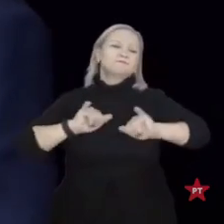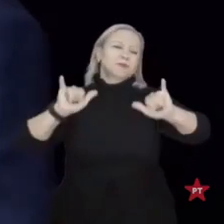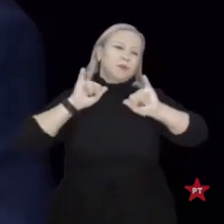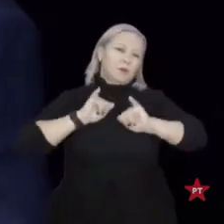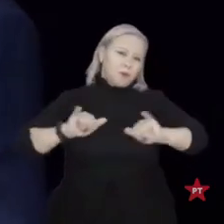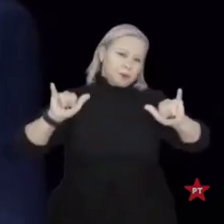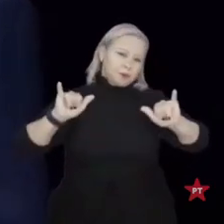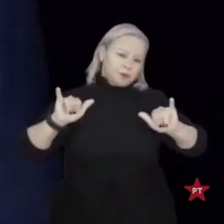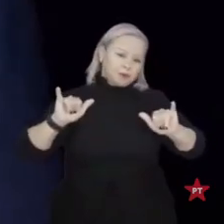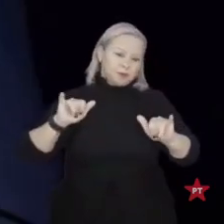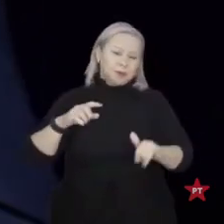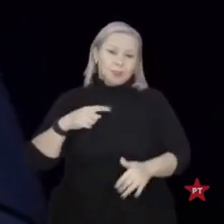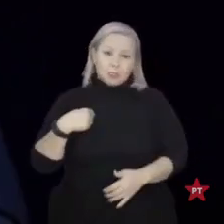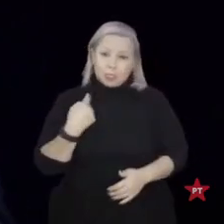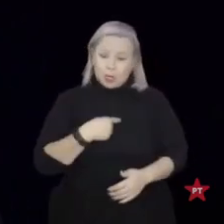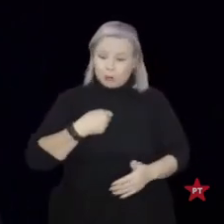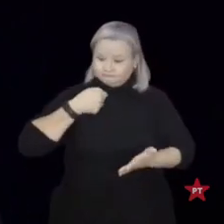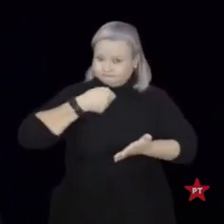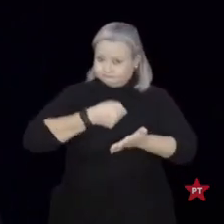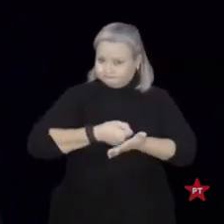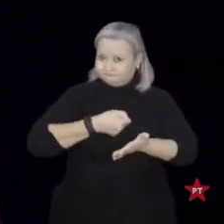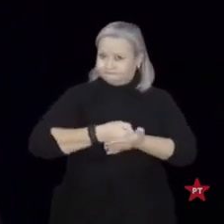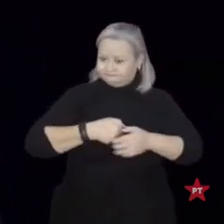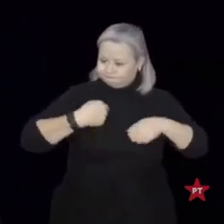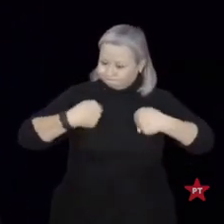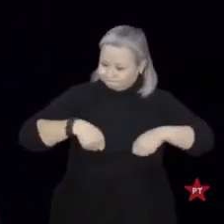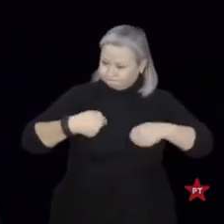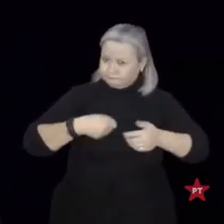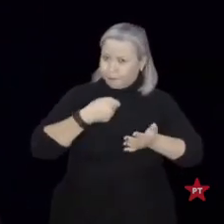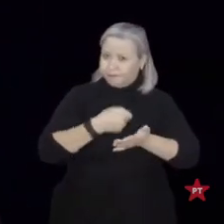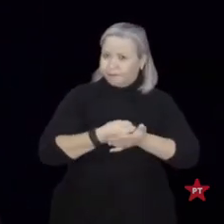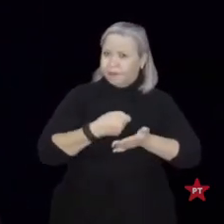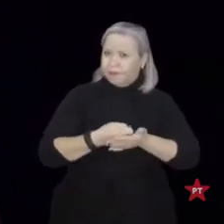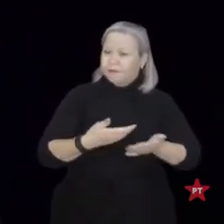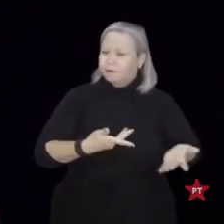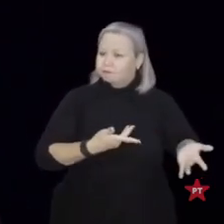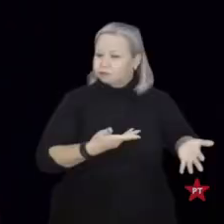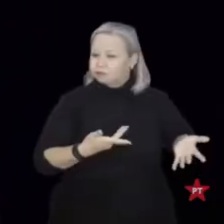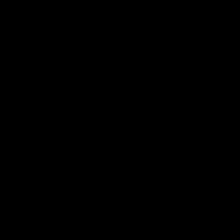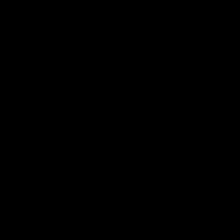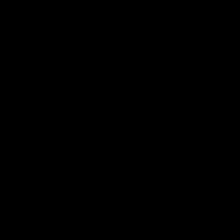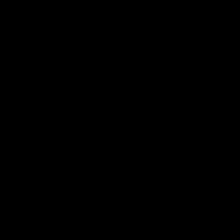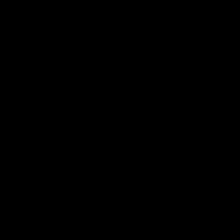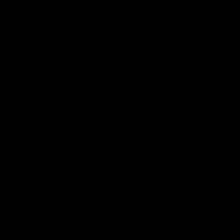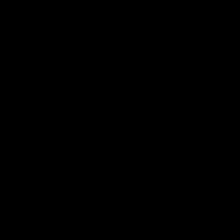dever nosso dever levar essas informações